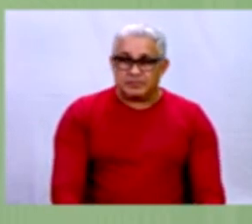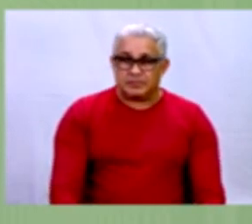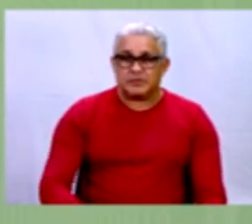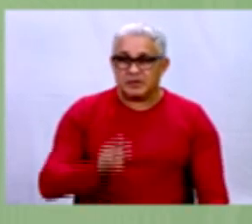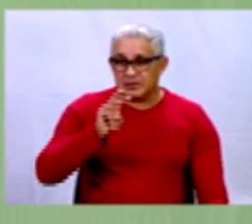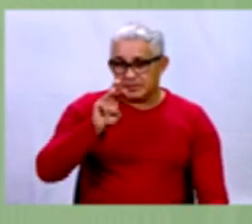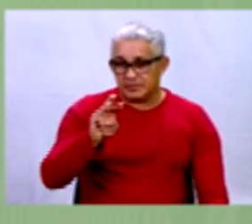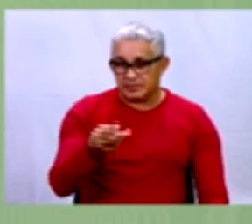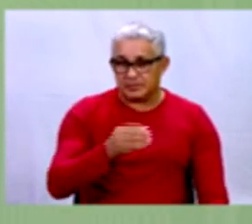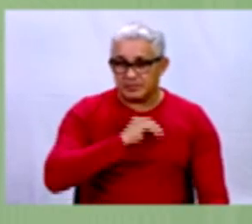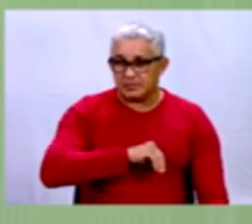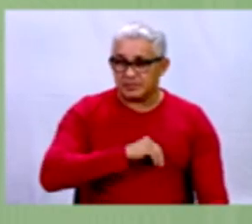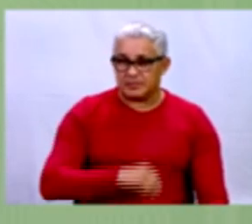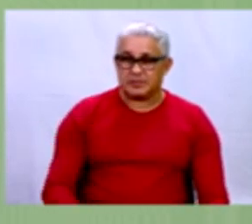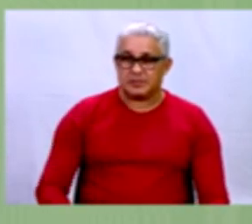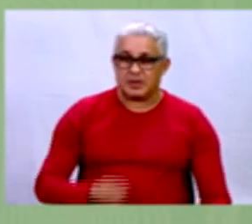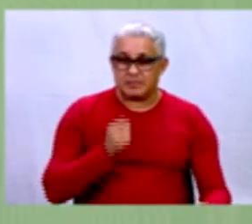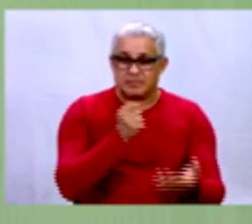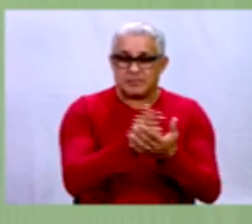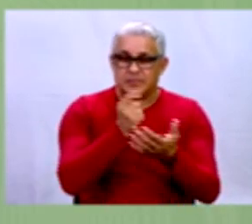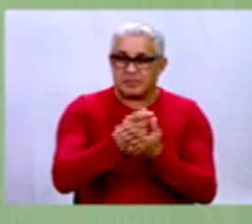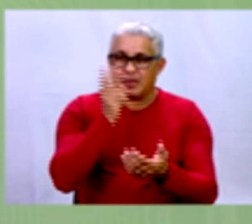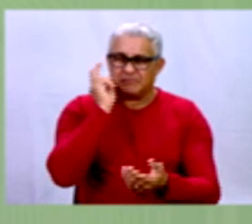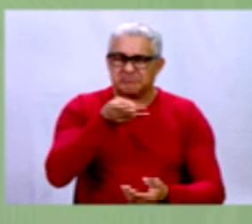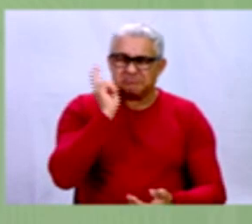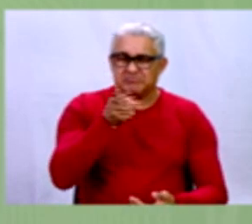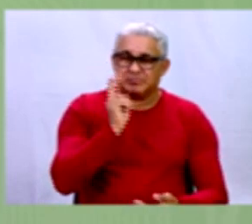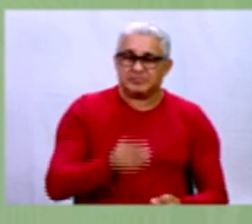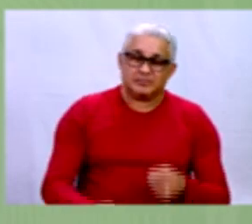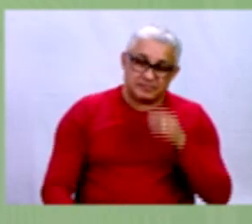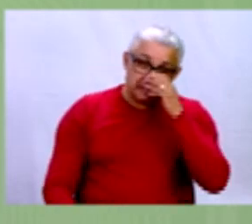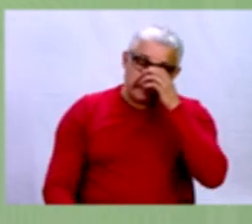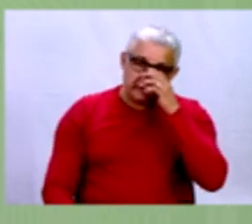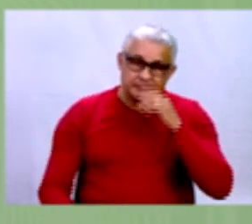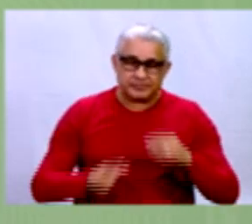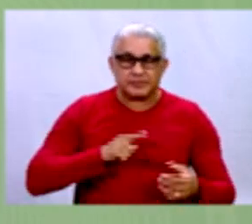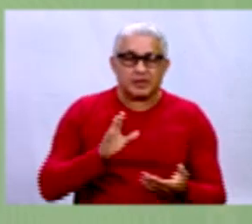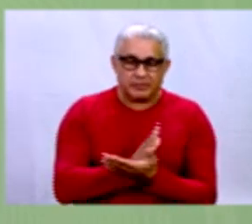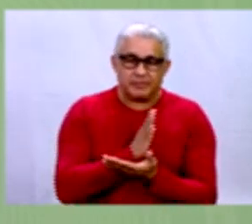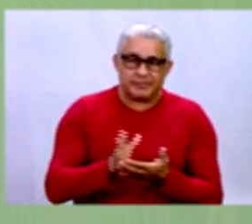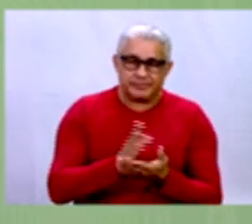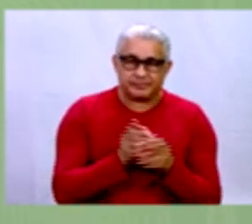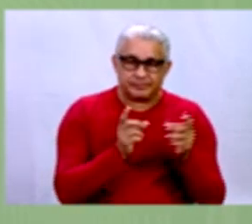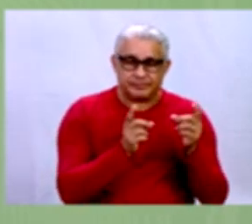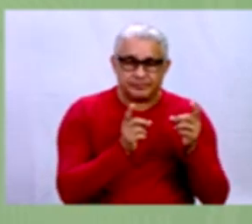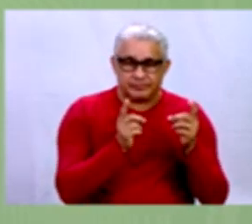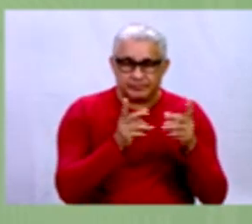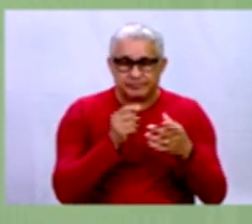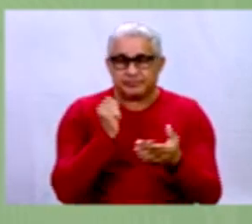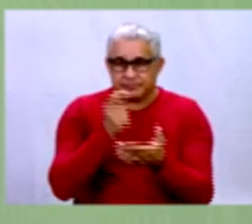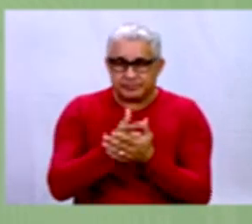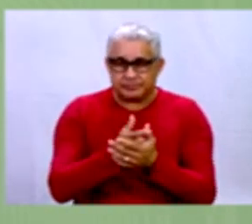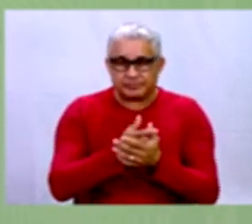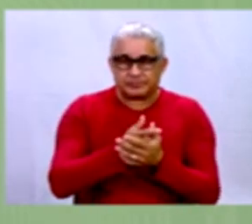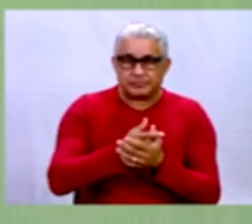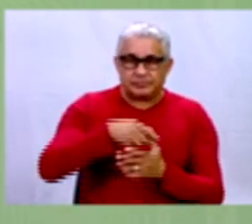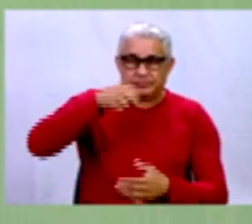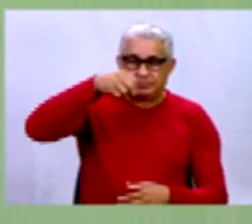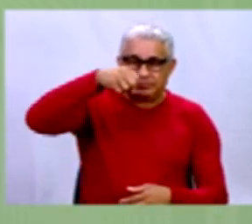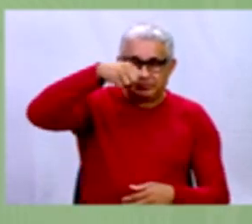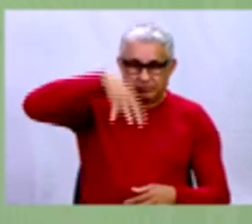R$ 3.000. Quais são as minhas despesas fixas? A gente falou que tem algumas despesas que são variáveis, por exemplo, a conta de energia,